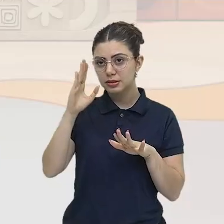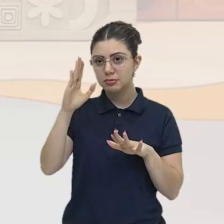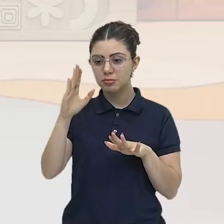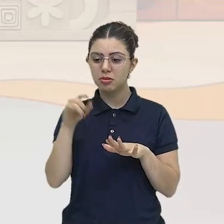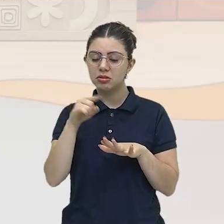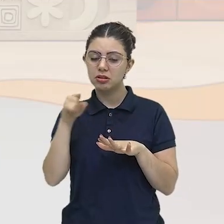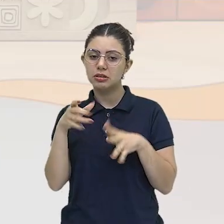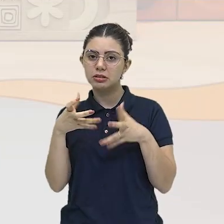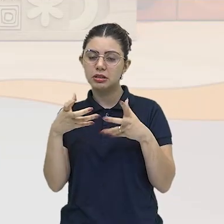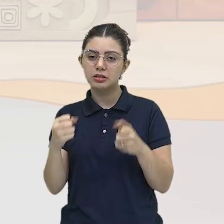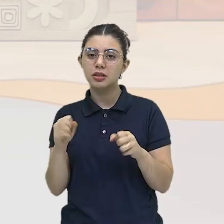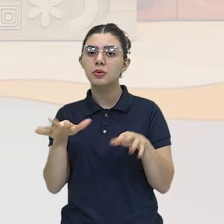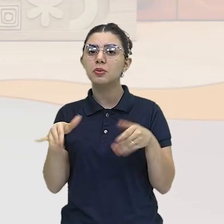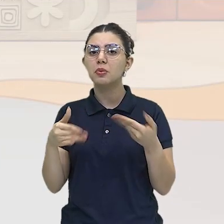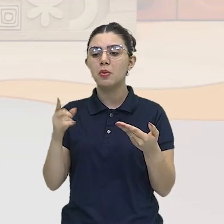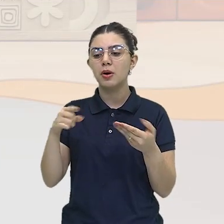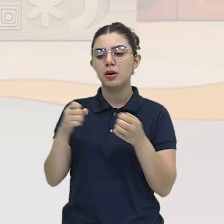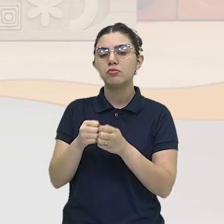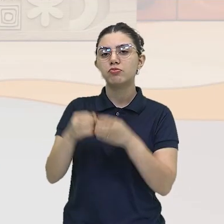é mais aceita.